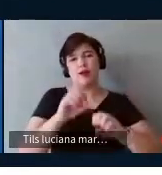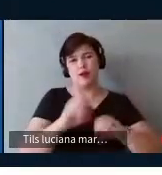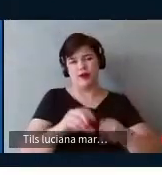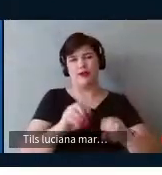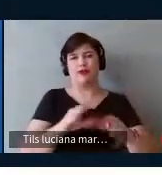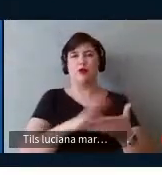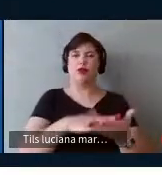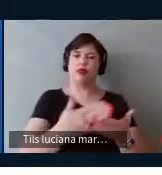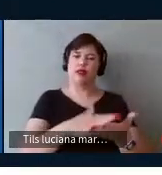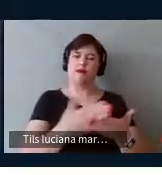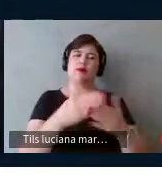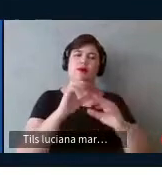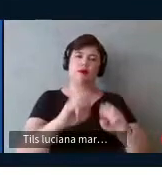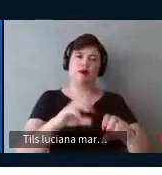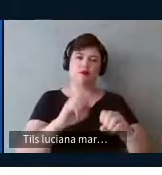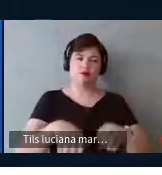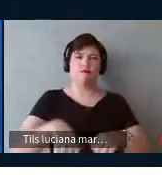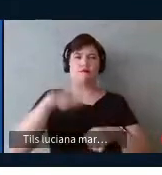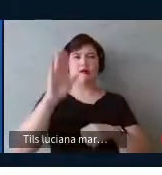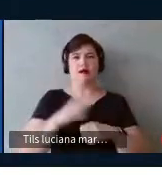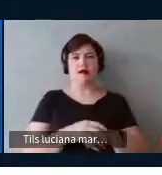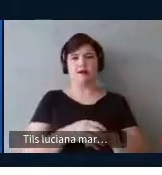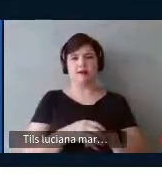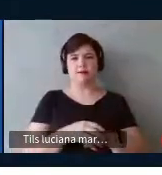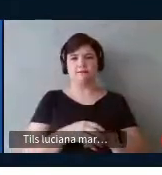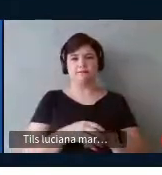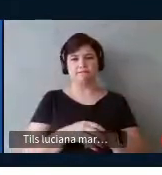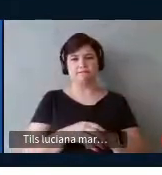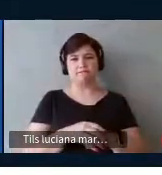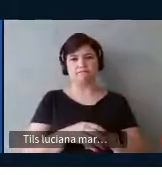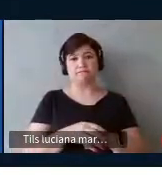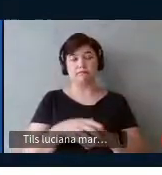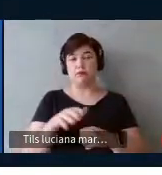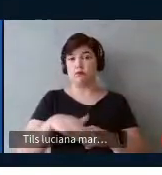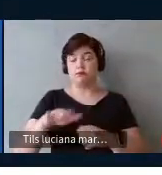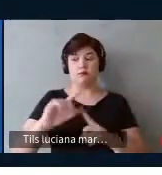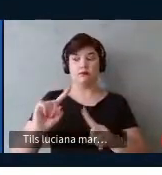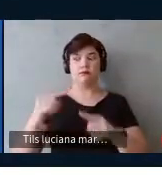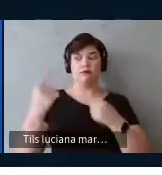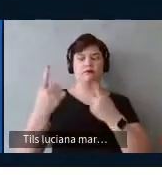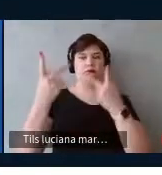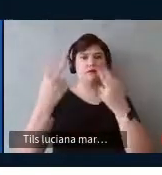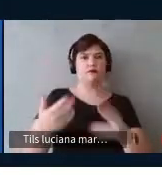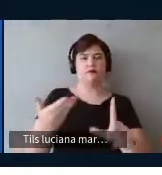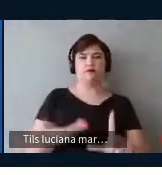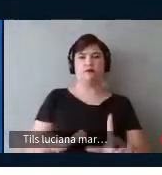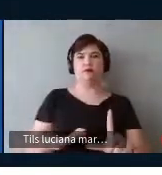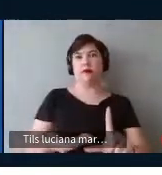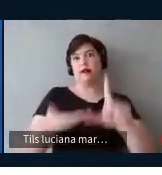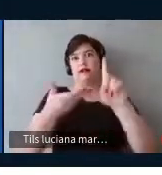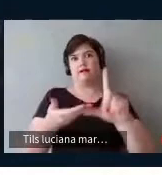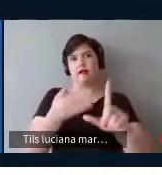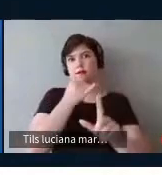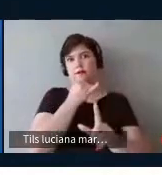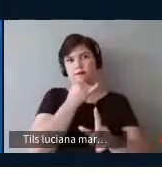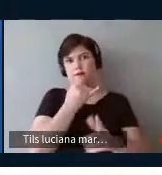intérpretes educacionais. E um ambiente tão desafiador como é o da TV Câmara, por exemplo,